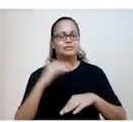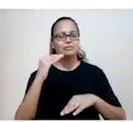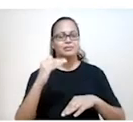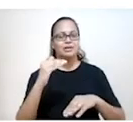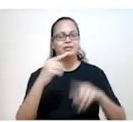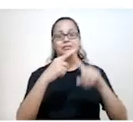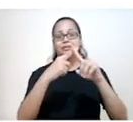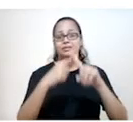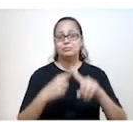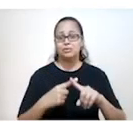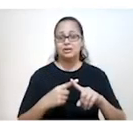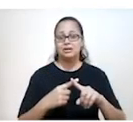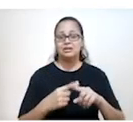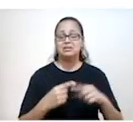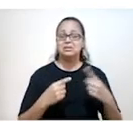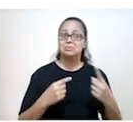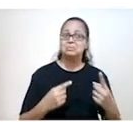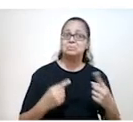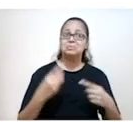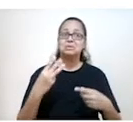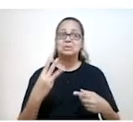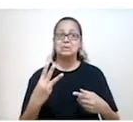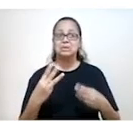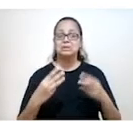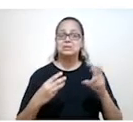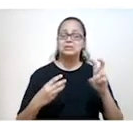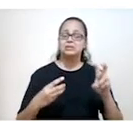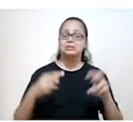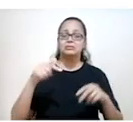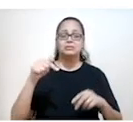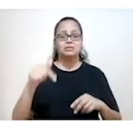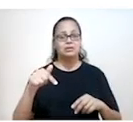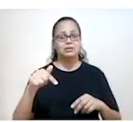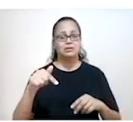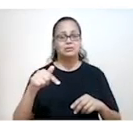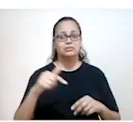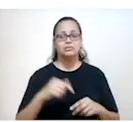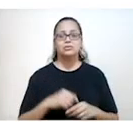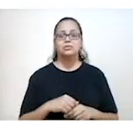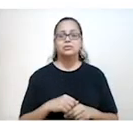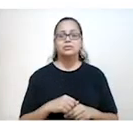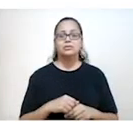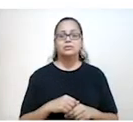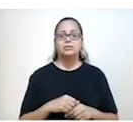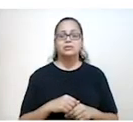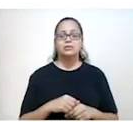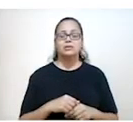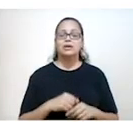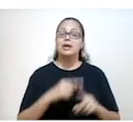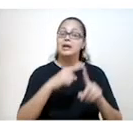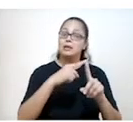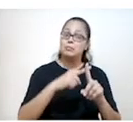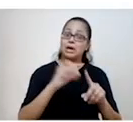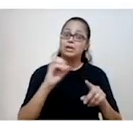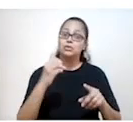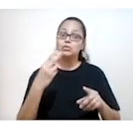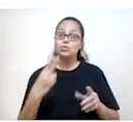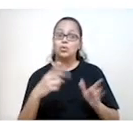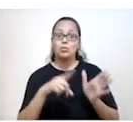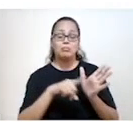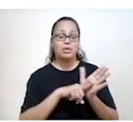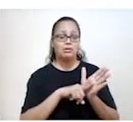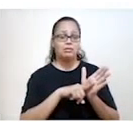né? 1, 3, 5, 7. Então não é uma multiplicação simples. É uma continha de mais ou menos aí,